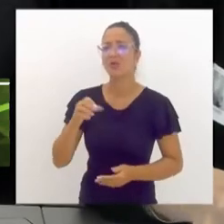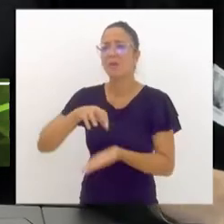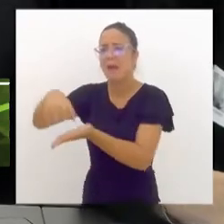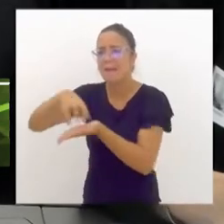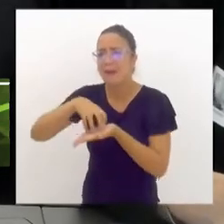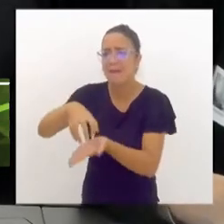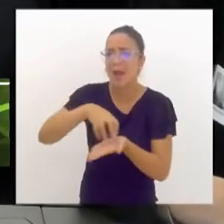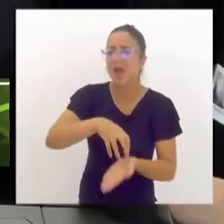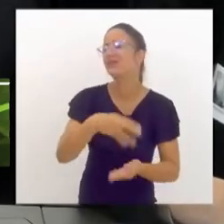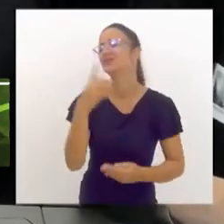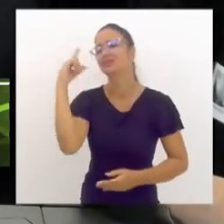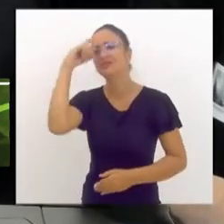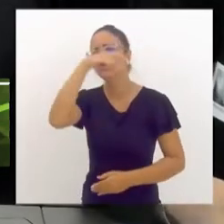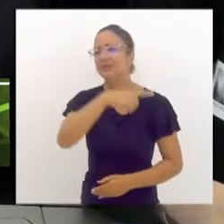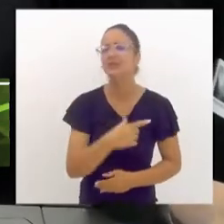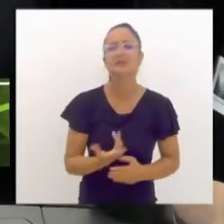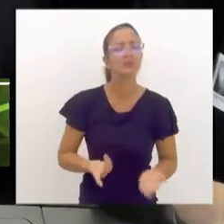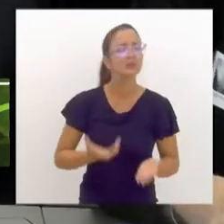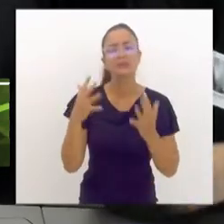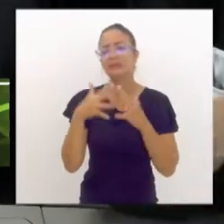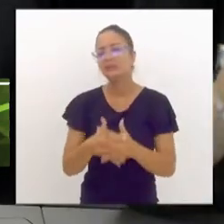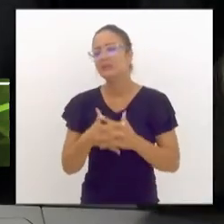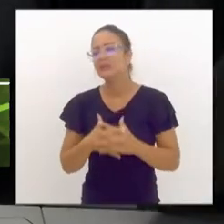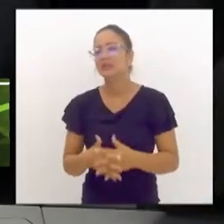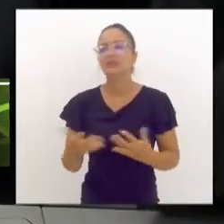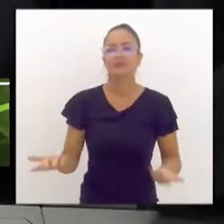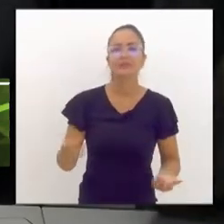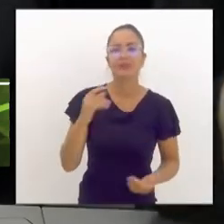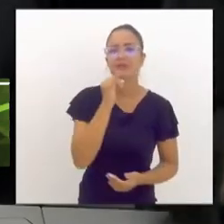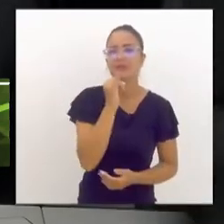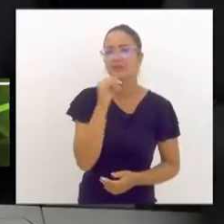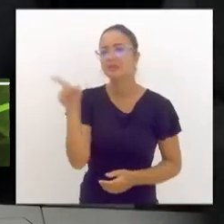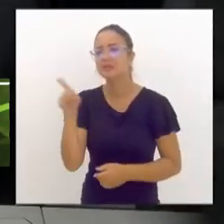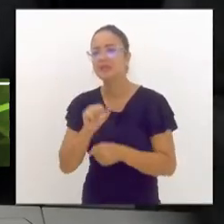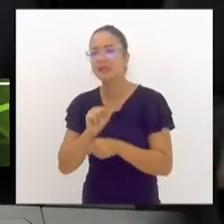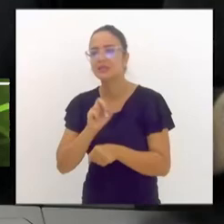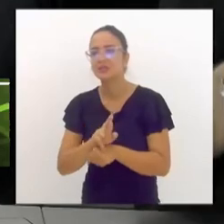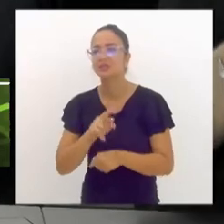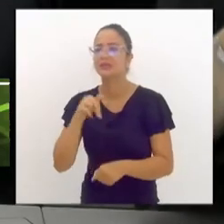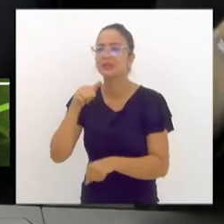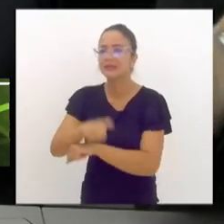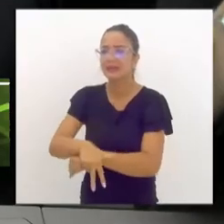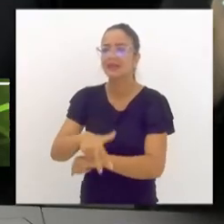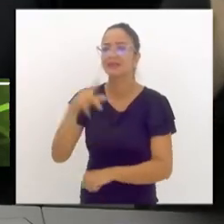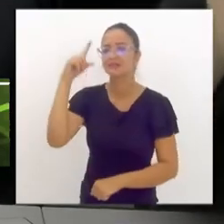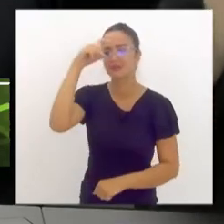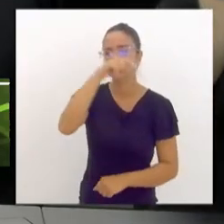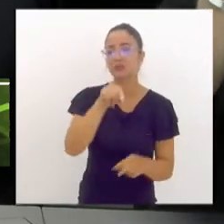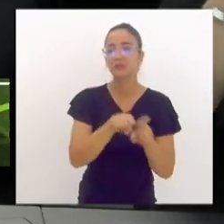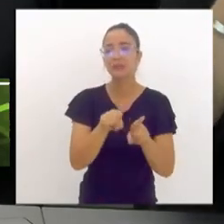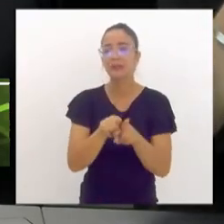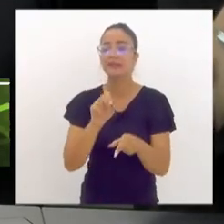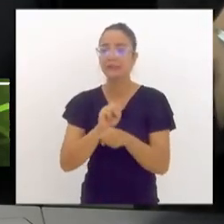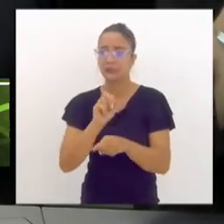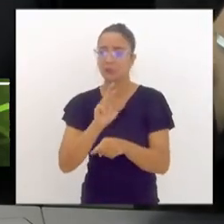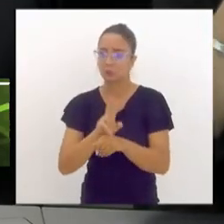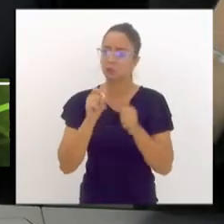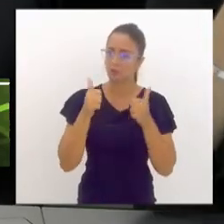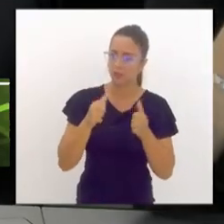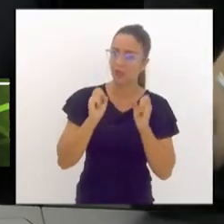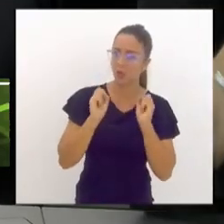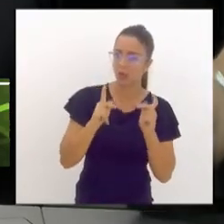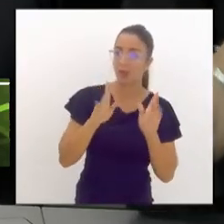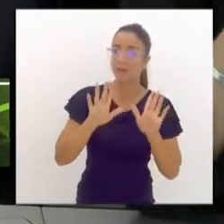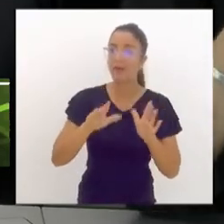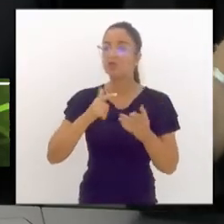locomoções. E aí é mais complicado para esse aluno acessar essas salas de recursos. Mas, para além da sala de recursos, a gente precisa de outras políticas,